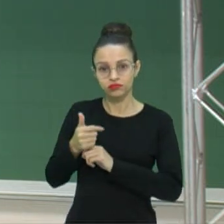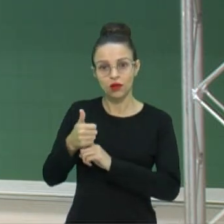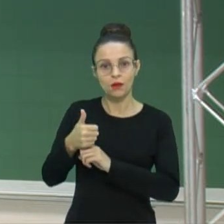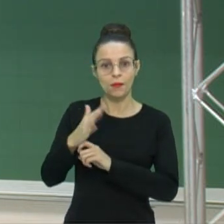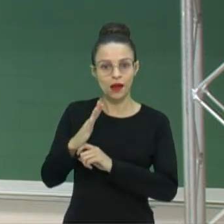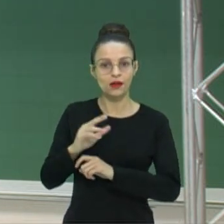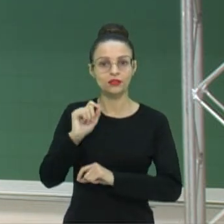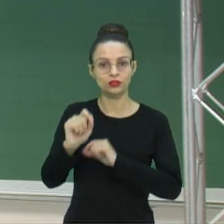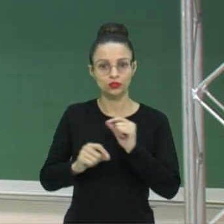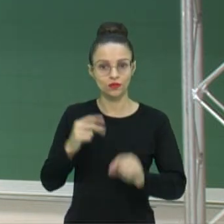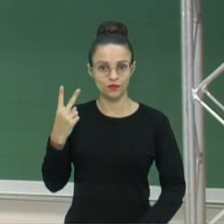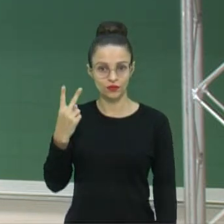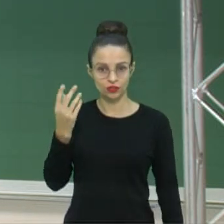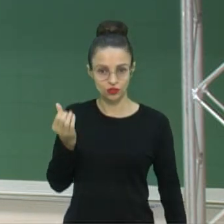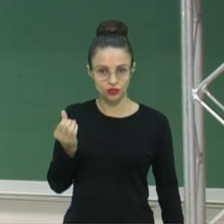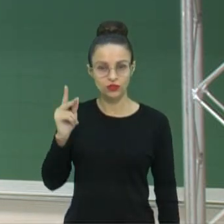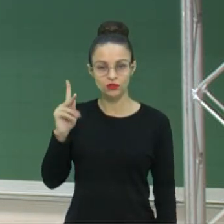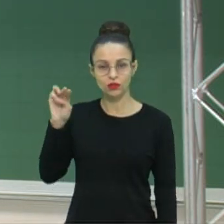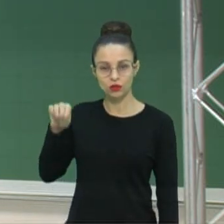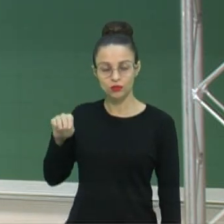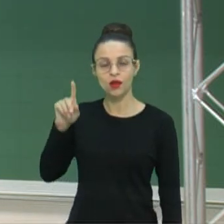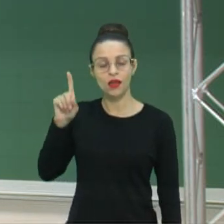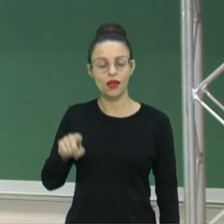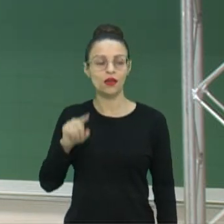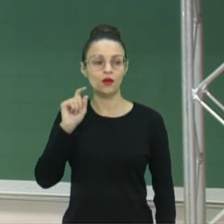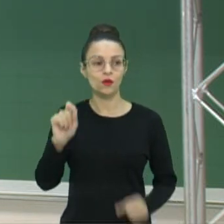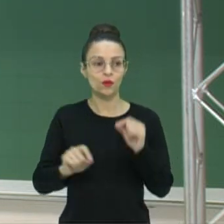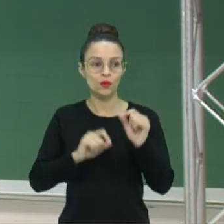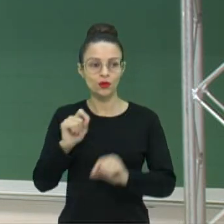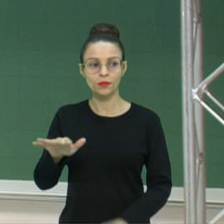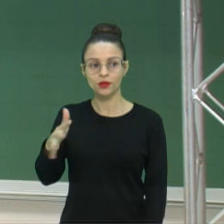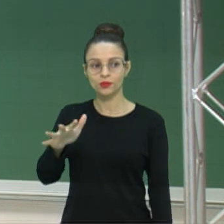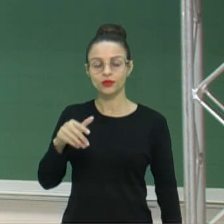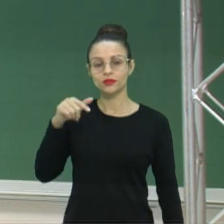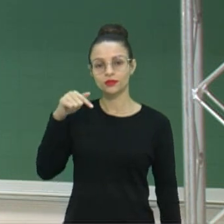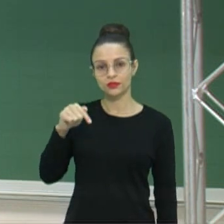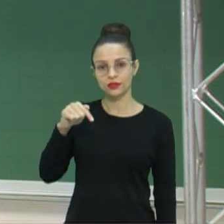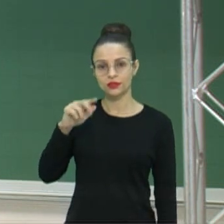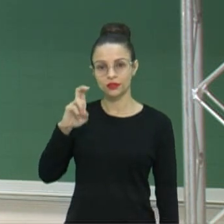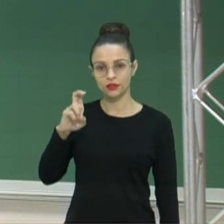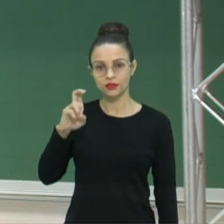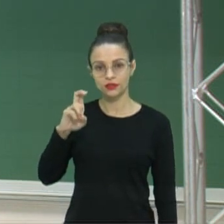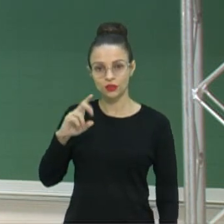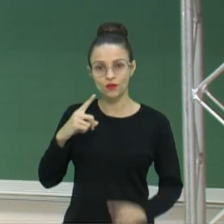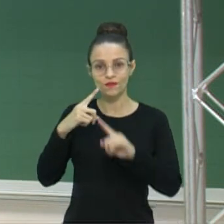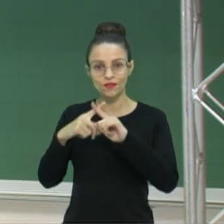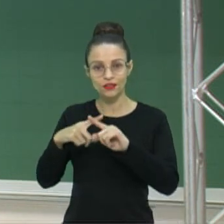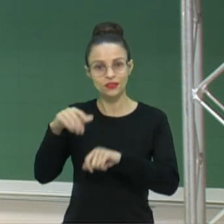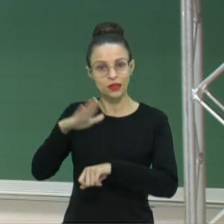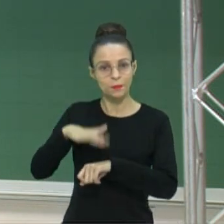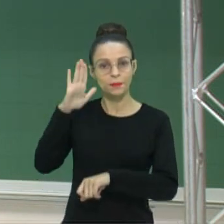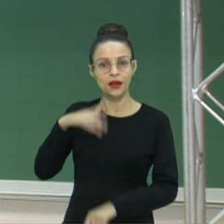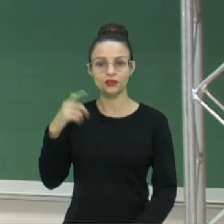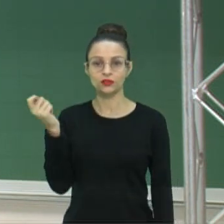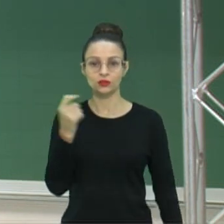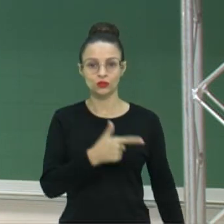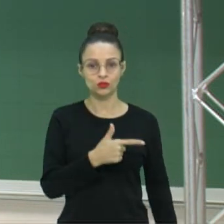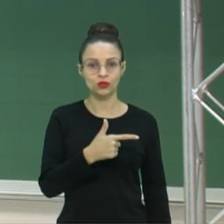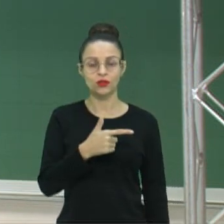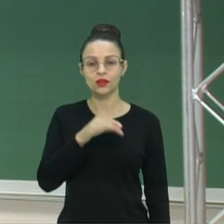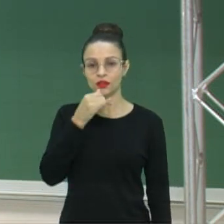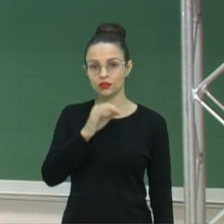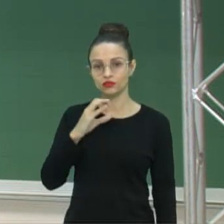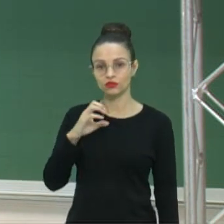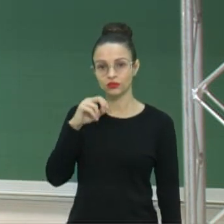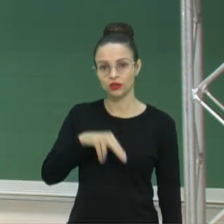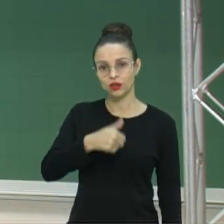para 26 km por hora, é 75, né, aproximadamente 75 vezes maior que a energia cinética